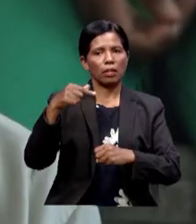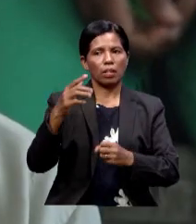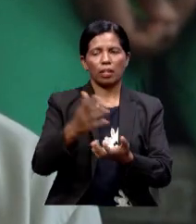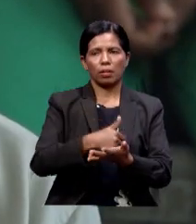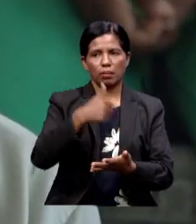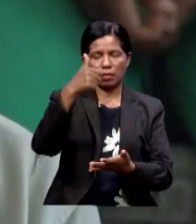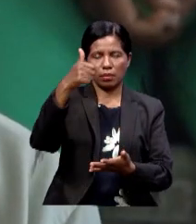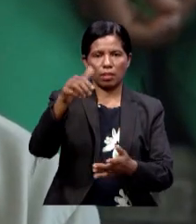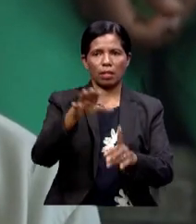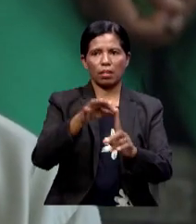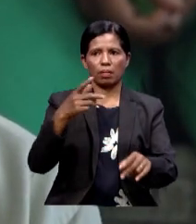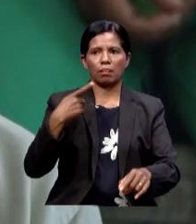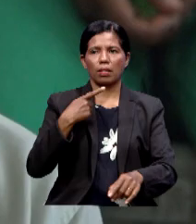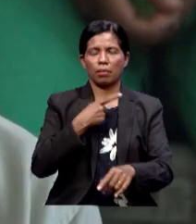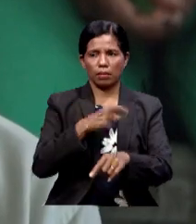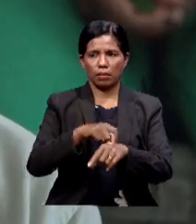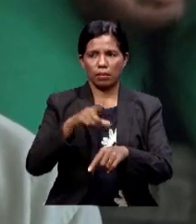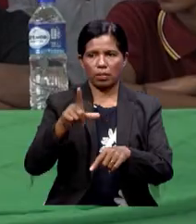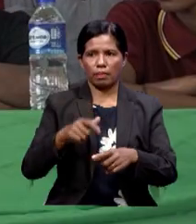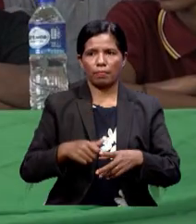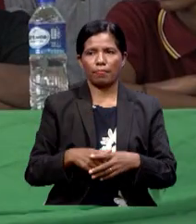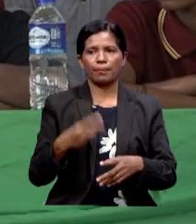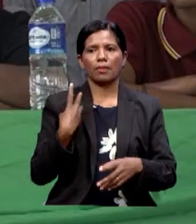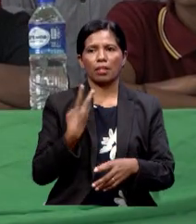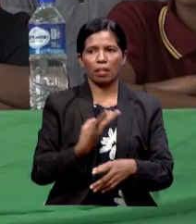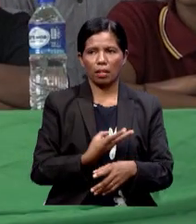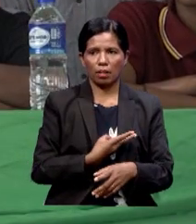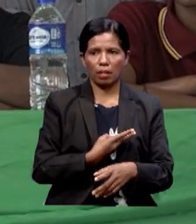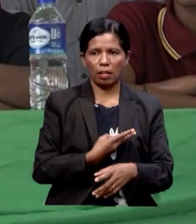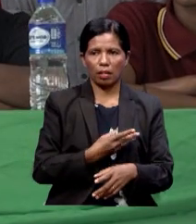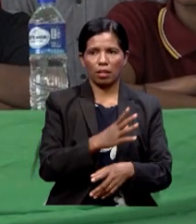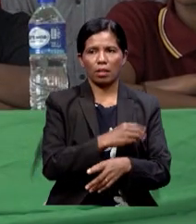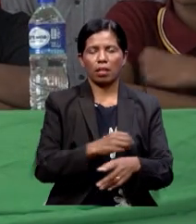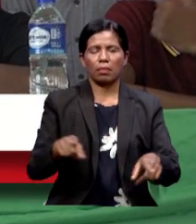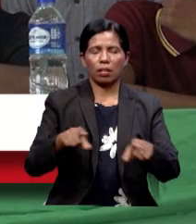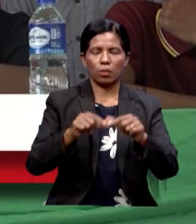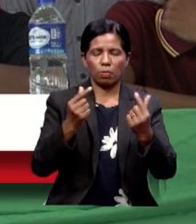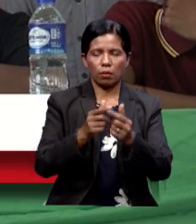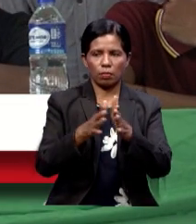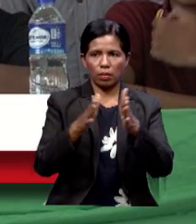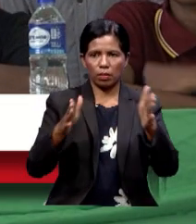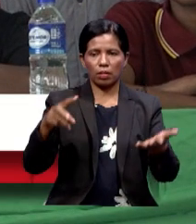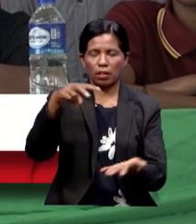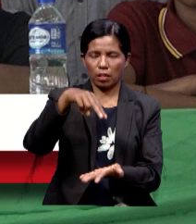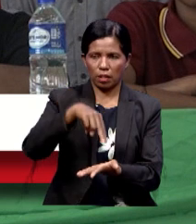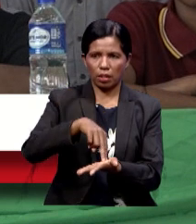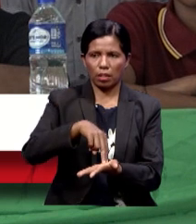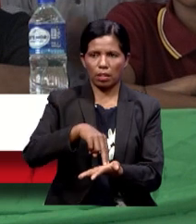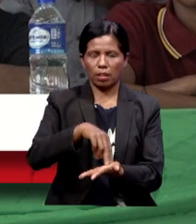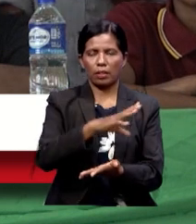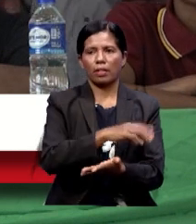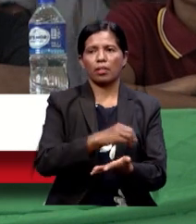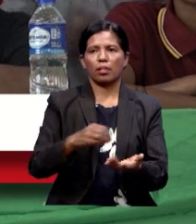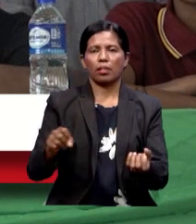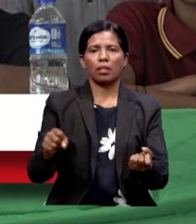vitória e eleição parlamentar. Ami, lubung bawah tidak nebe maka hari